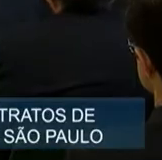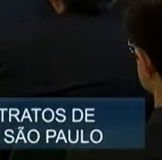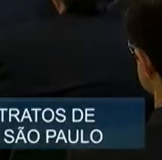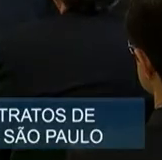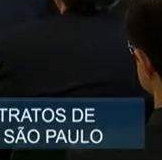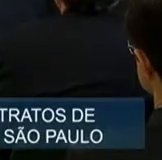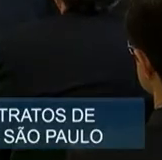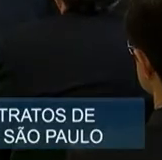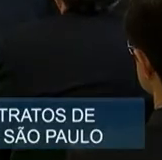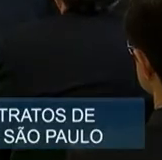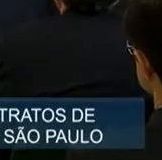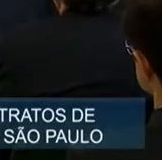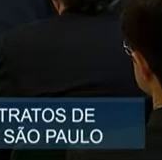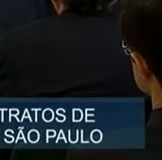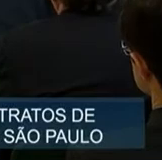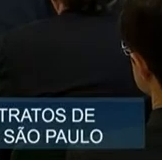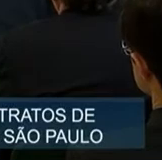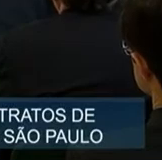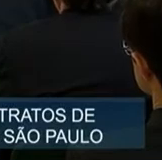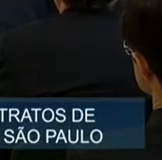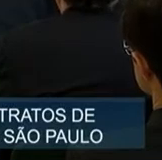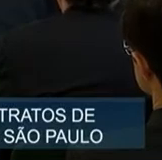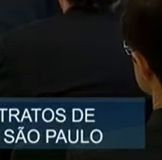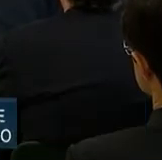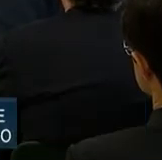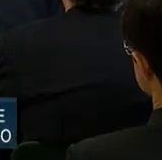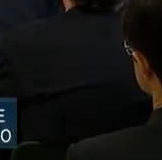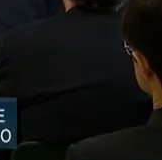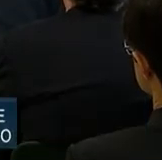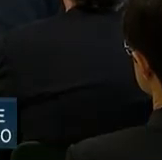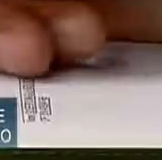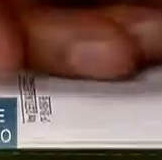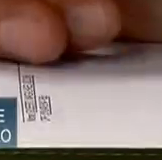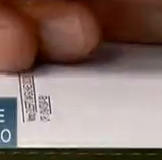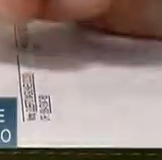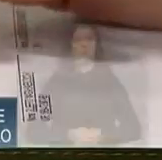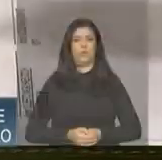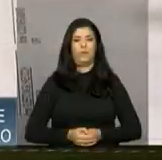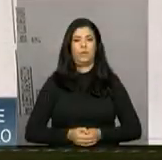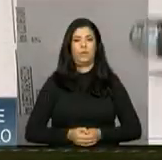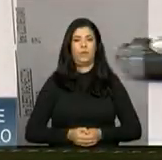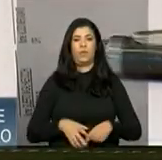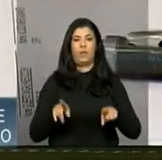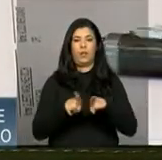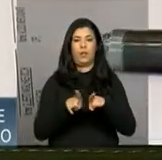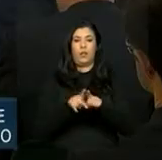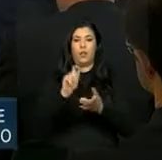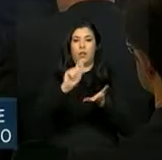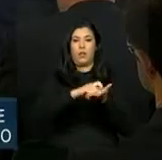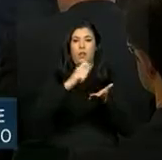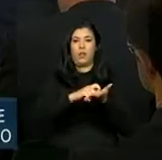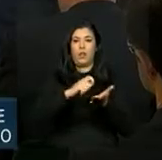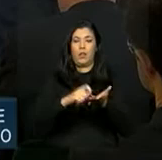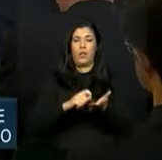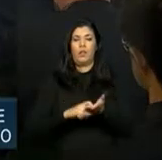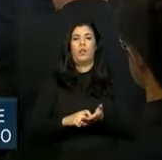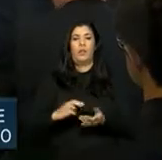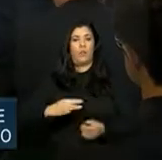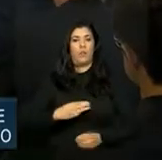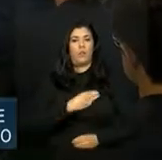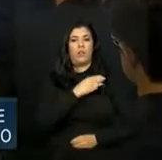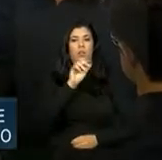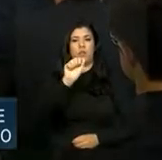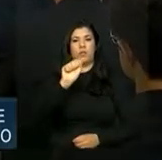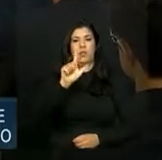E aí Ah e assim não como testemunhas o ministro da casa civil aloizio Mercadante o Ministro das cidades